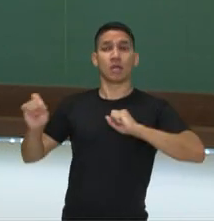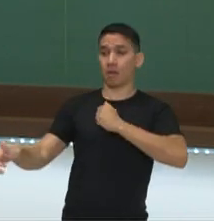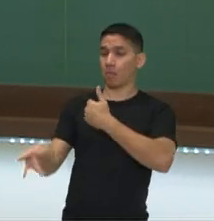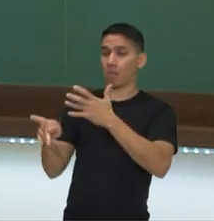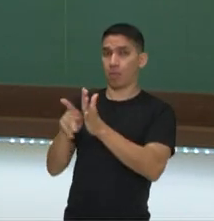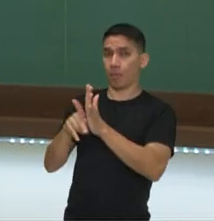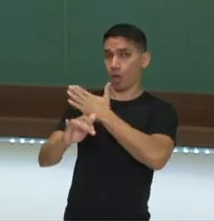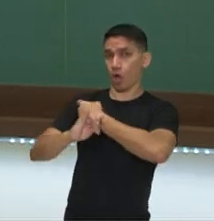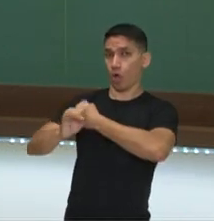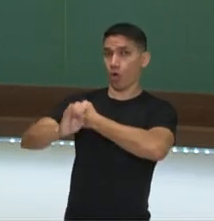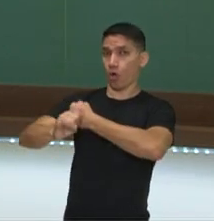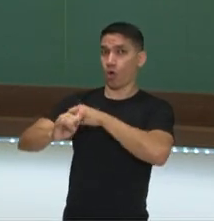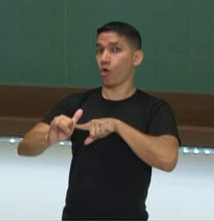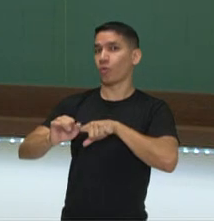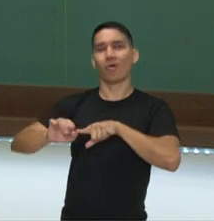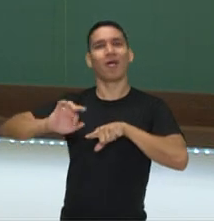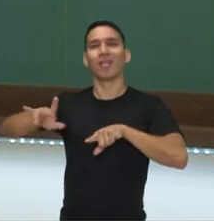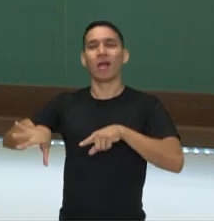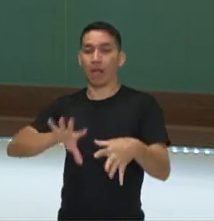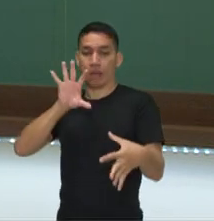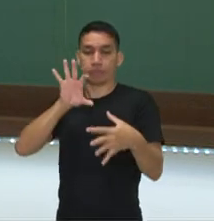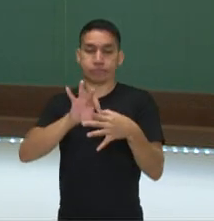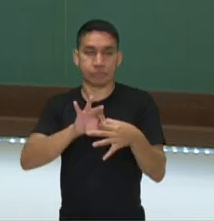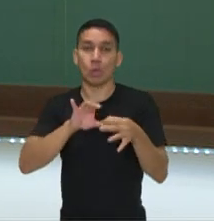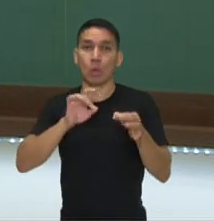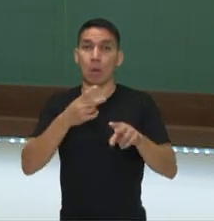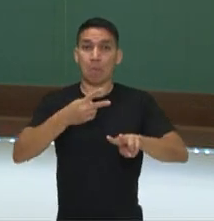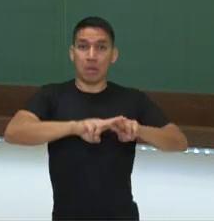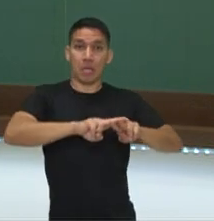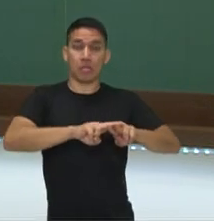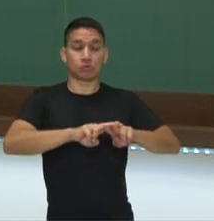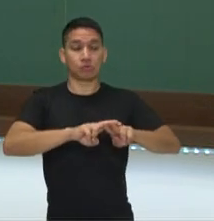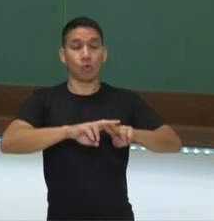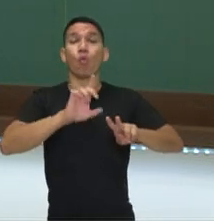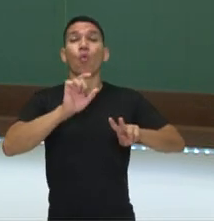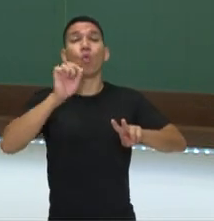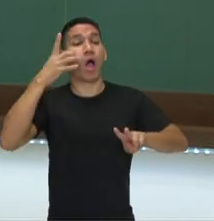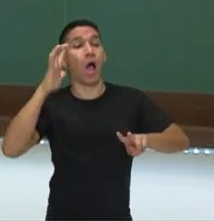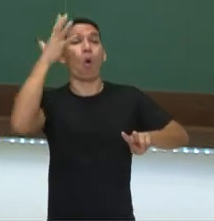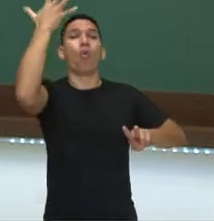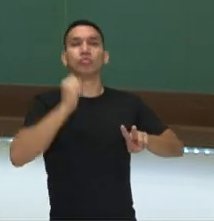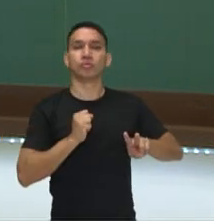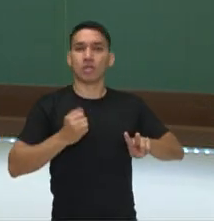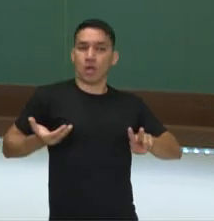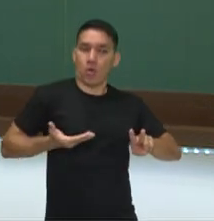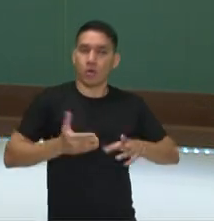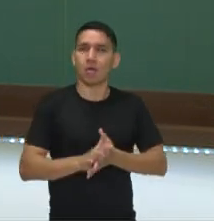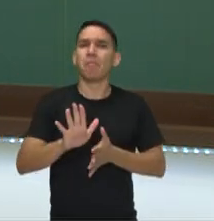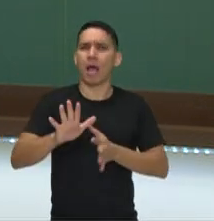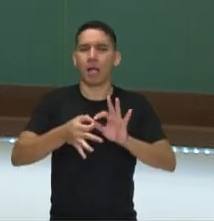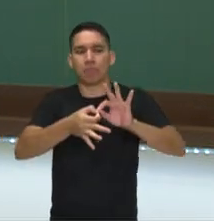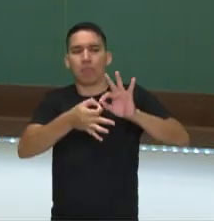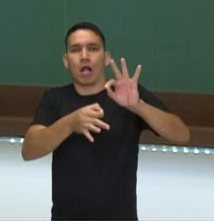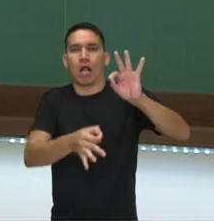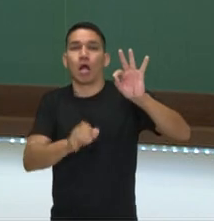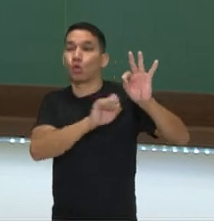crônica, ele não se atém a um fato cotidiano, né? E, claro, mais longo que o